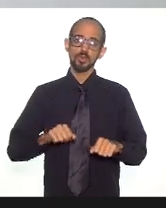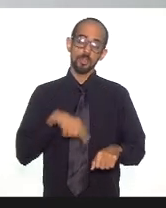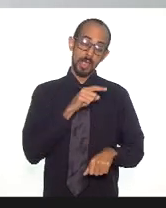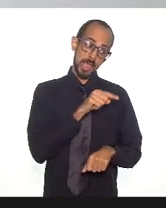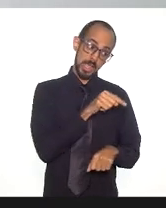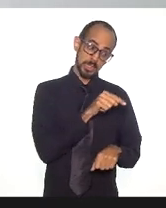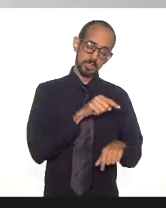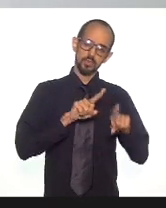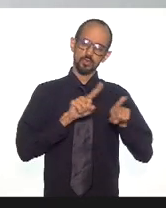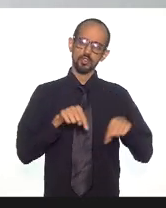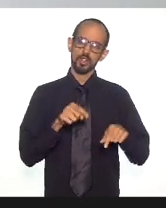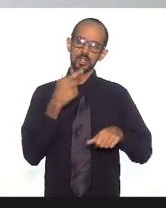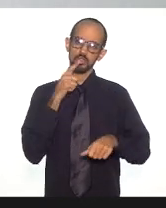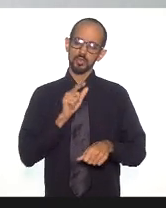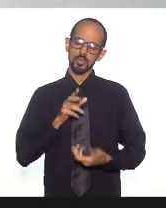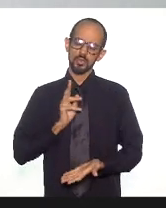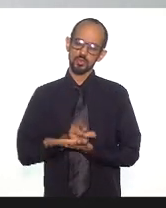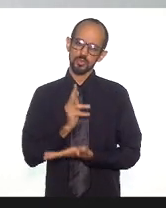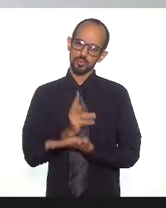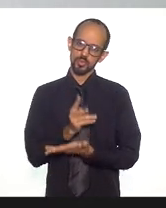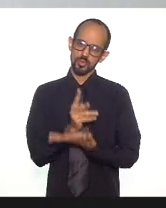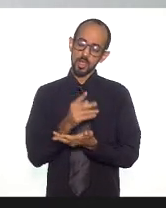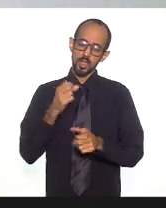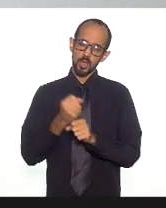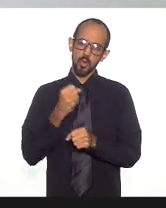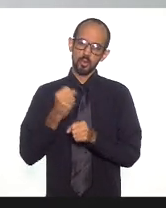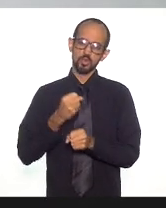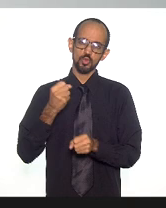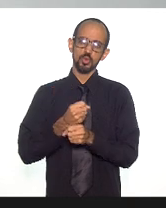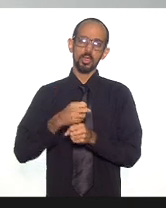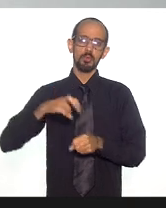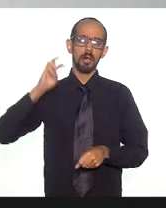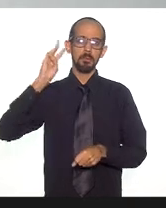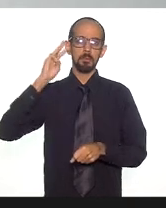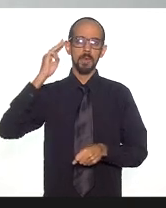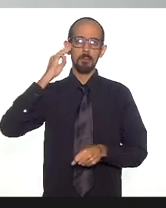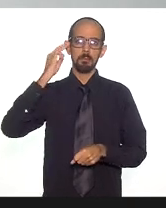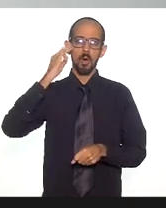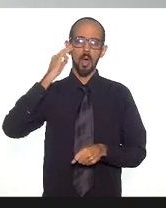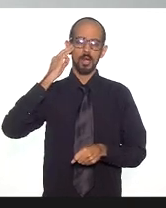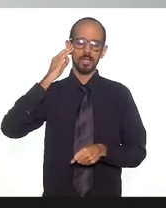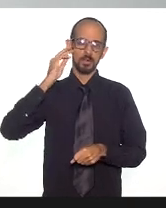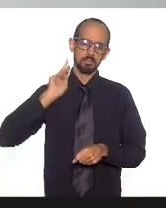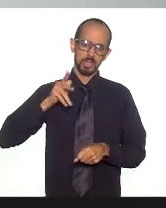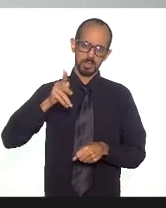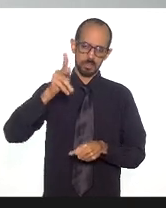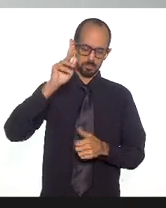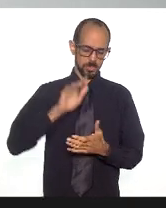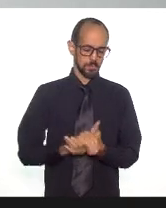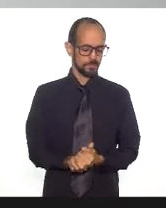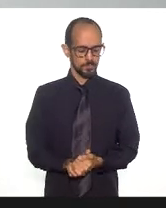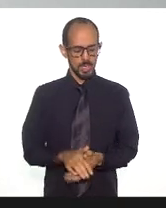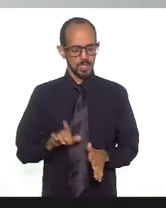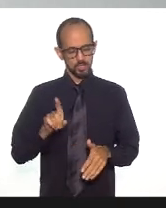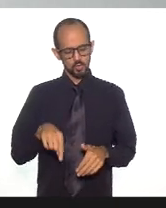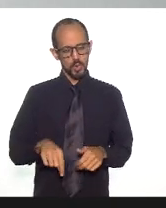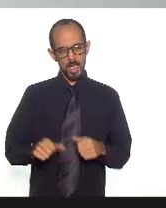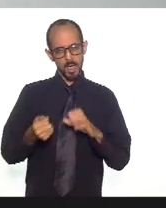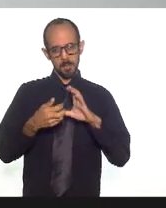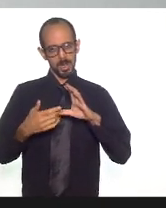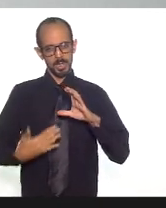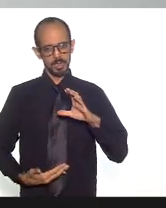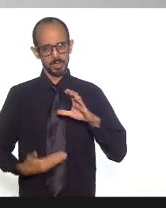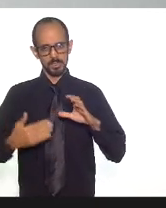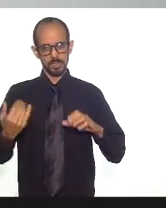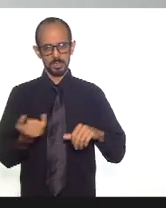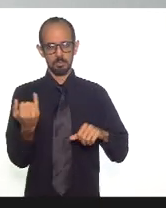de continuidade, produzir memória, construir a instituição de forma permanente. Então, esse é um primeiro aspecto fundamental que já é lei